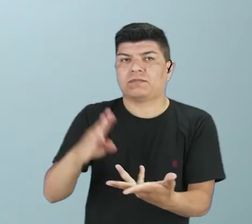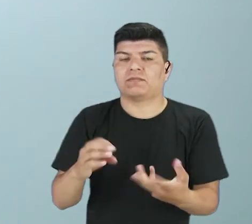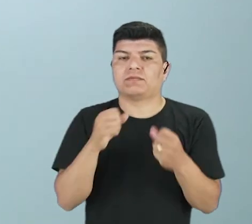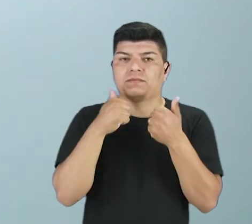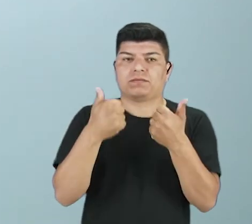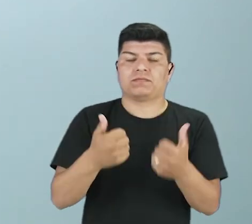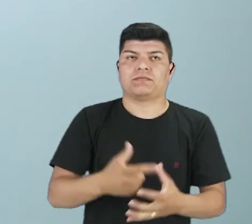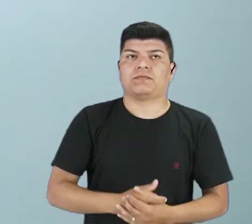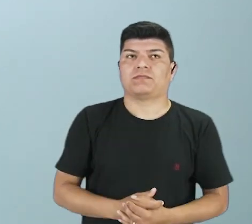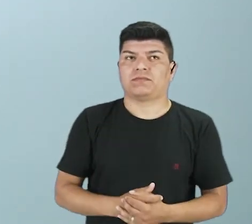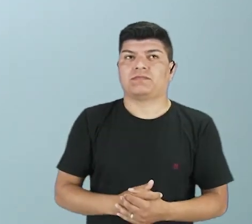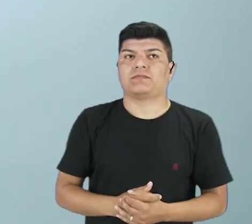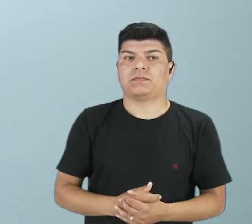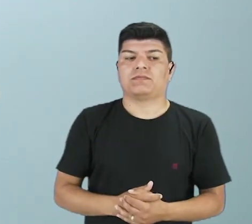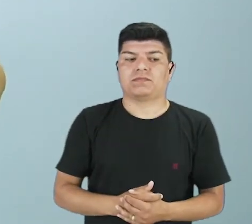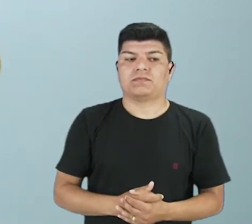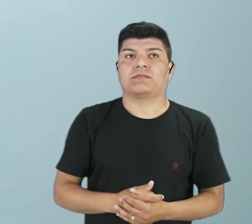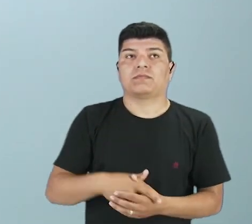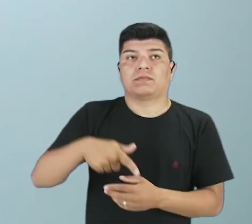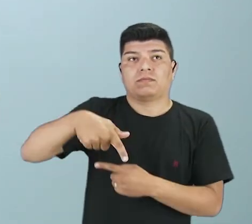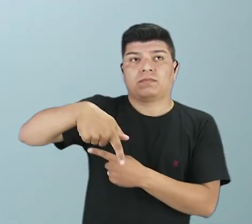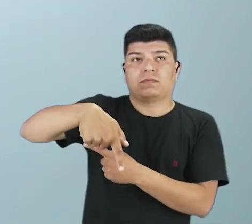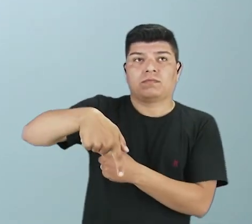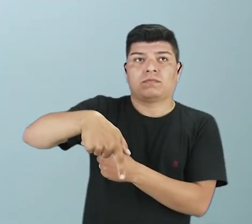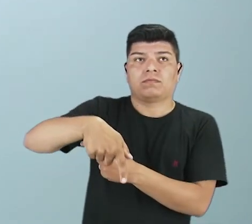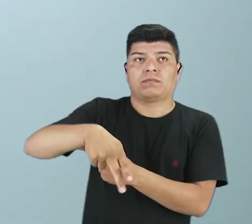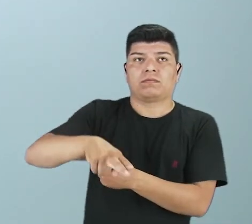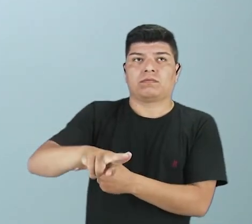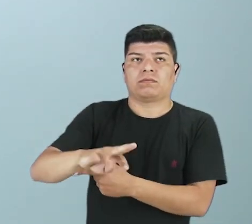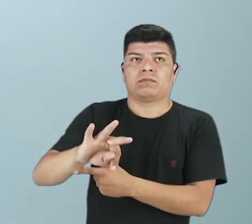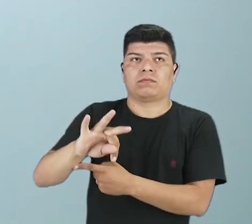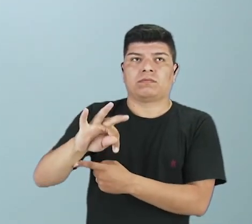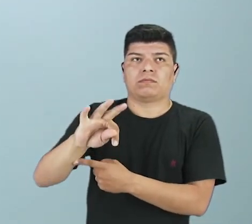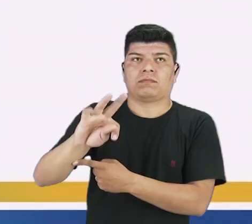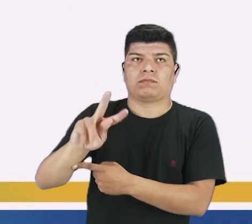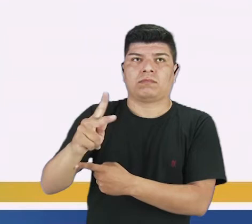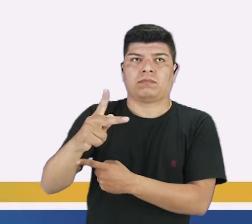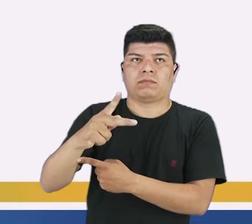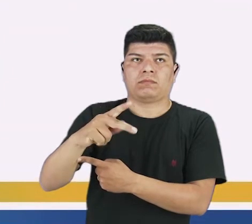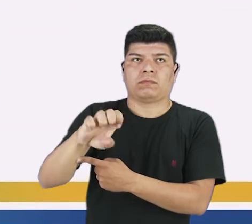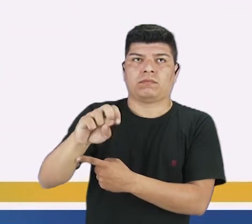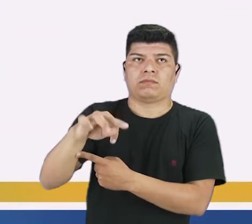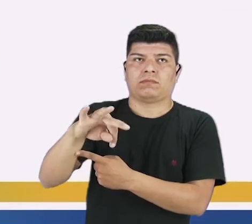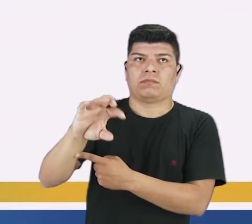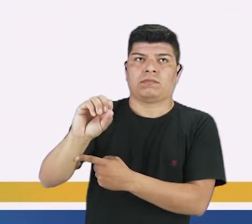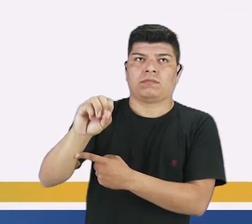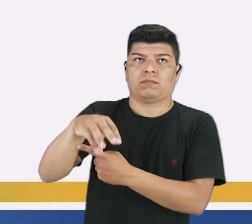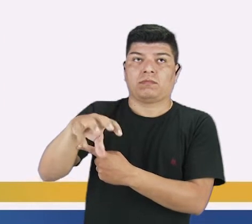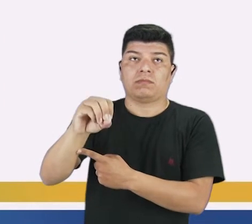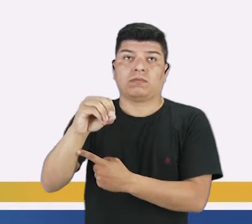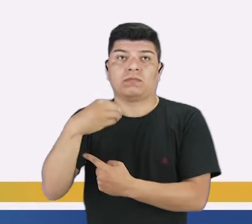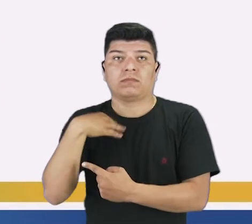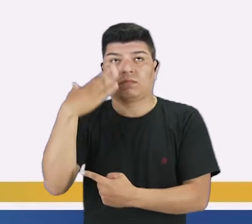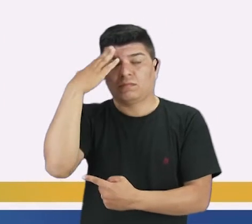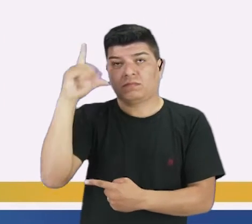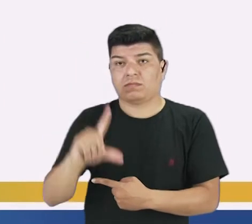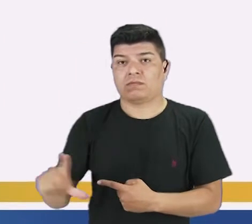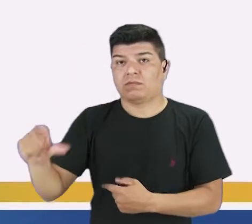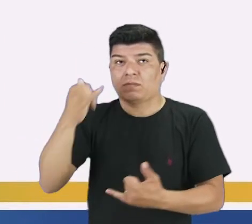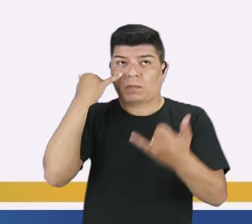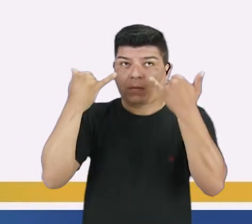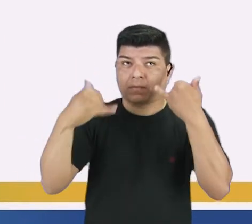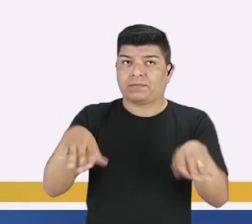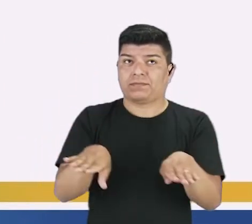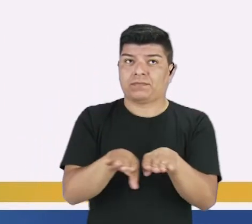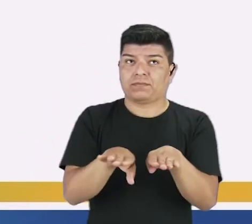bom? Então vamos lá, o quientismo, a primeira escola brasileira, também conhecida como literatura de